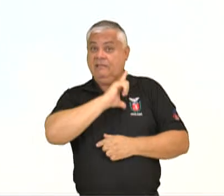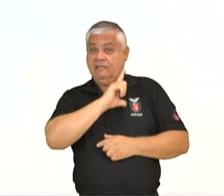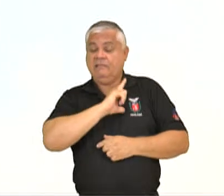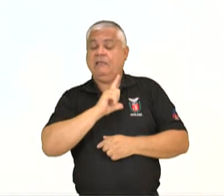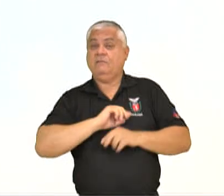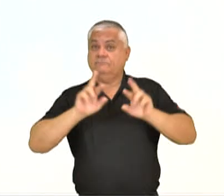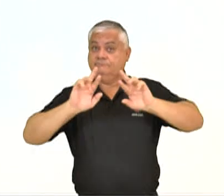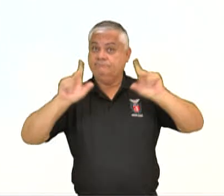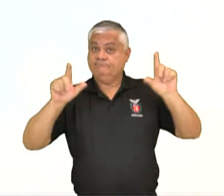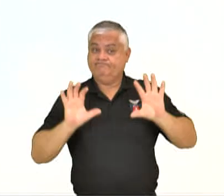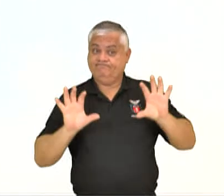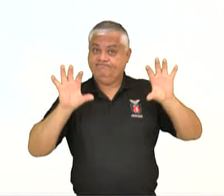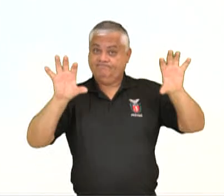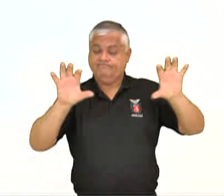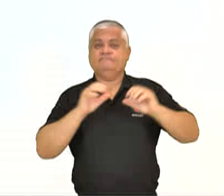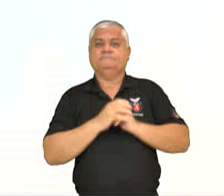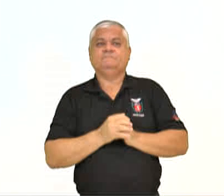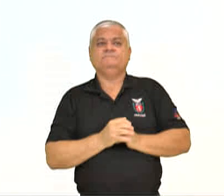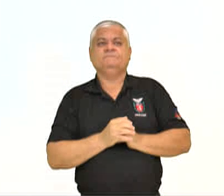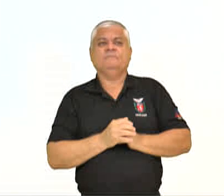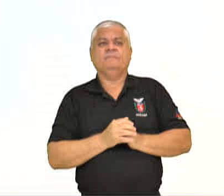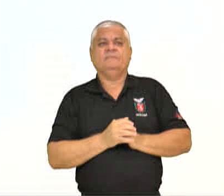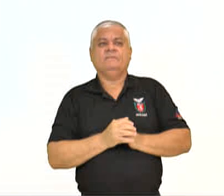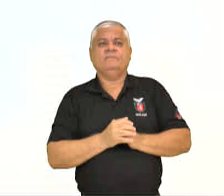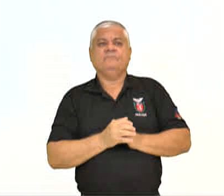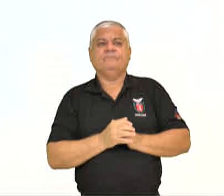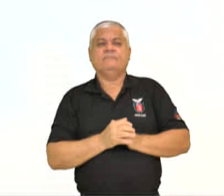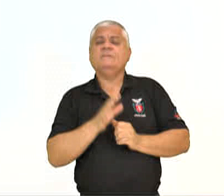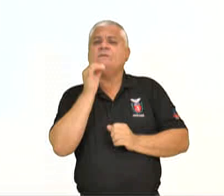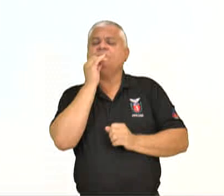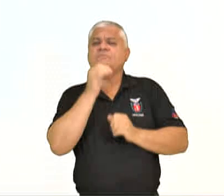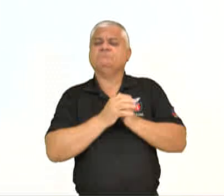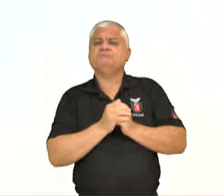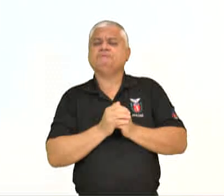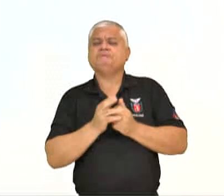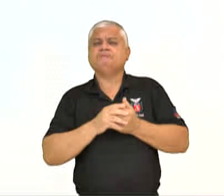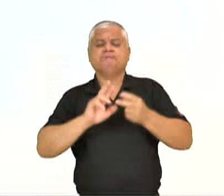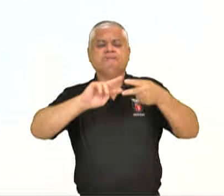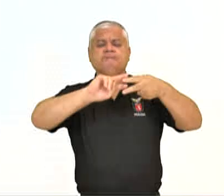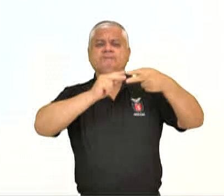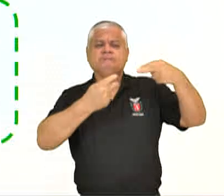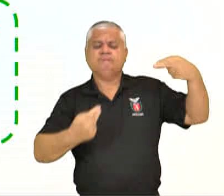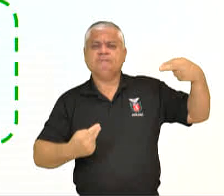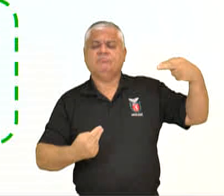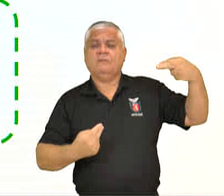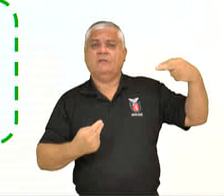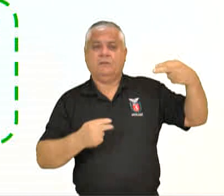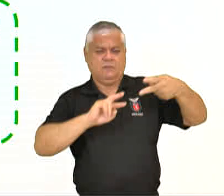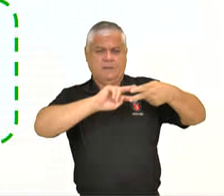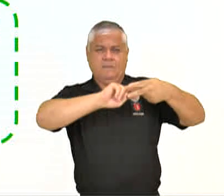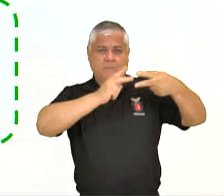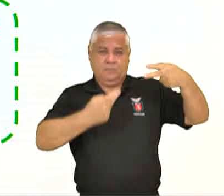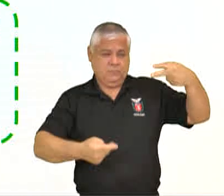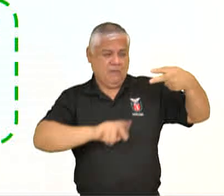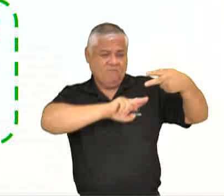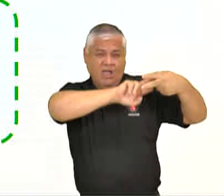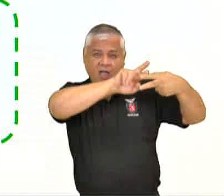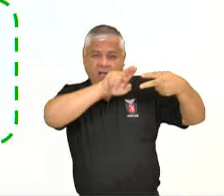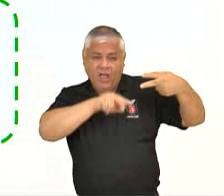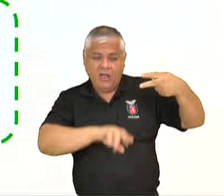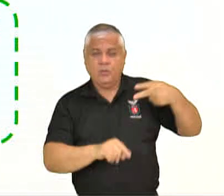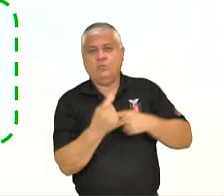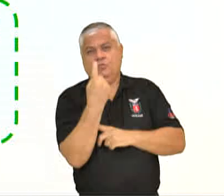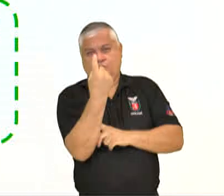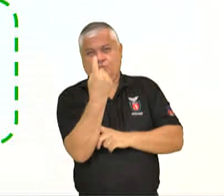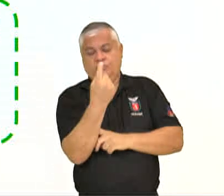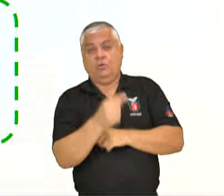coisas bem diferentes, antagônicas entre elas, né? Na interação gênica, vários genes, um único fenótipo. Na pleiotropia, um